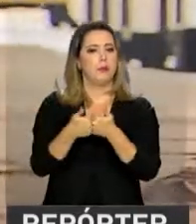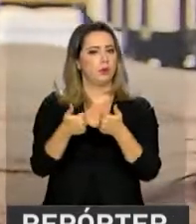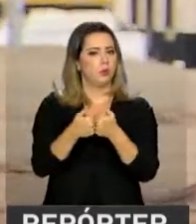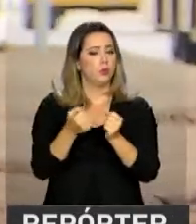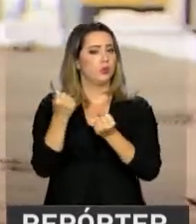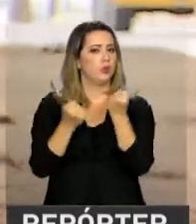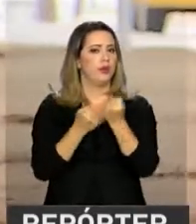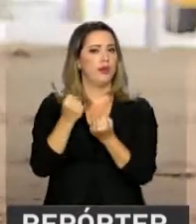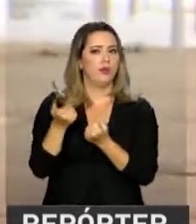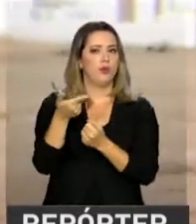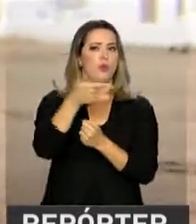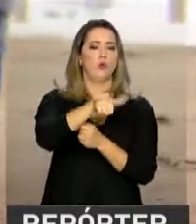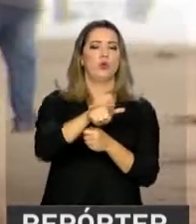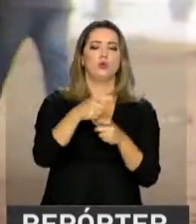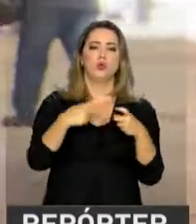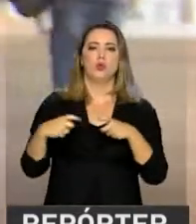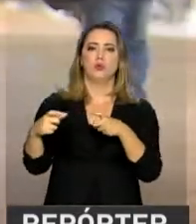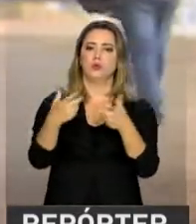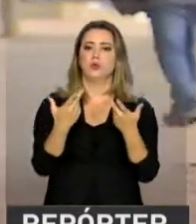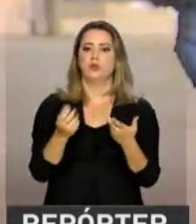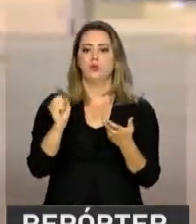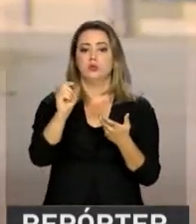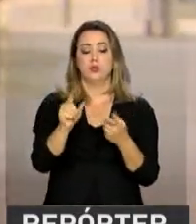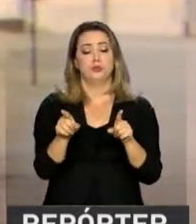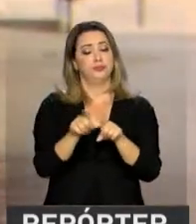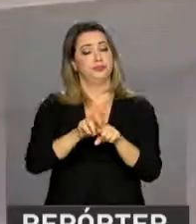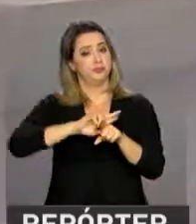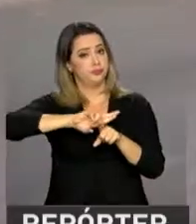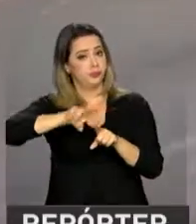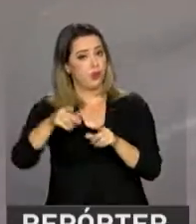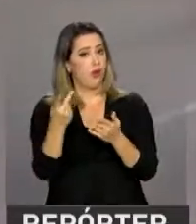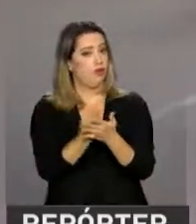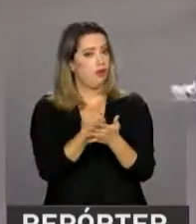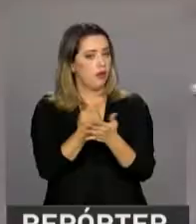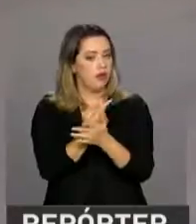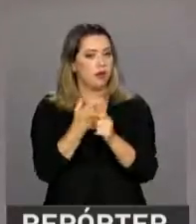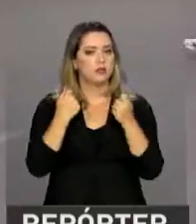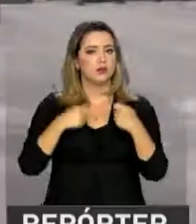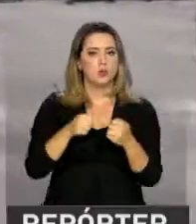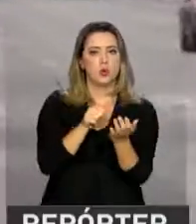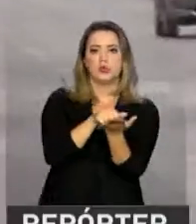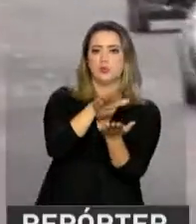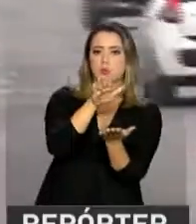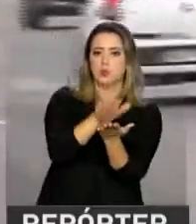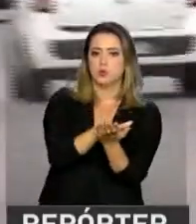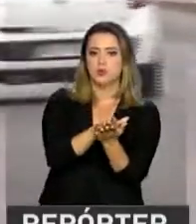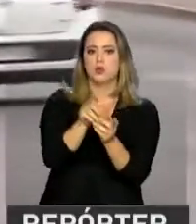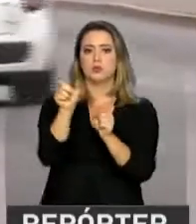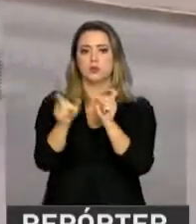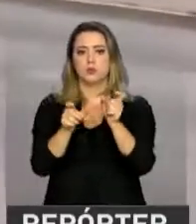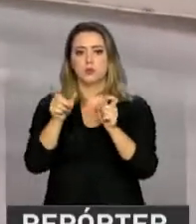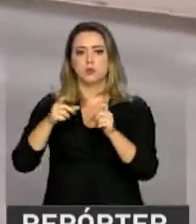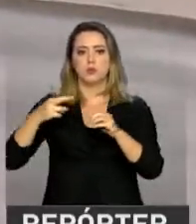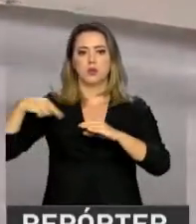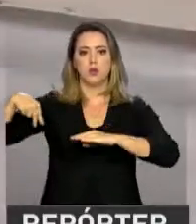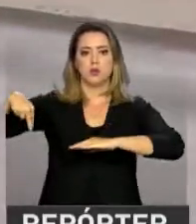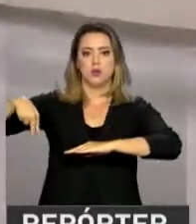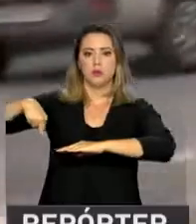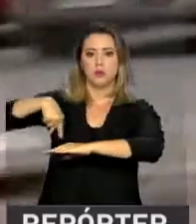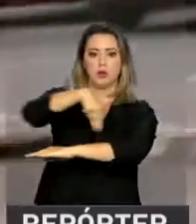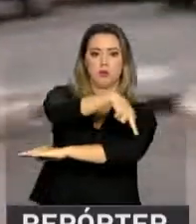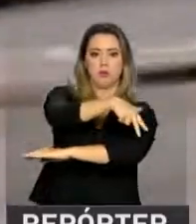adequados como faixas passarelas e galerias vale lembrar que pode ser multado pedestre que cruzar pistas em